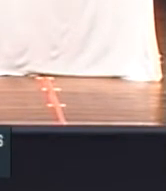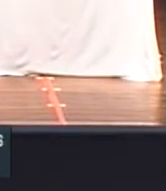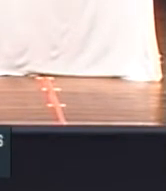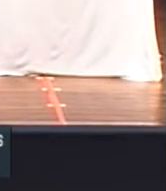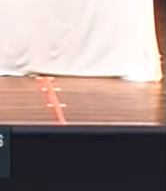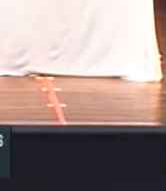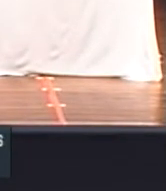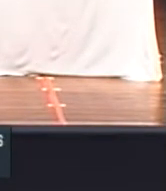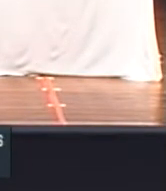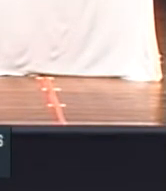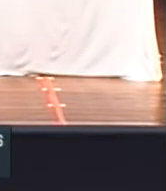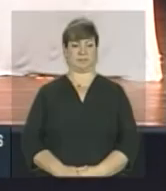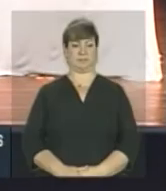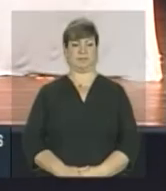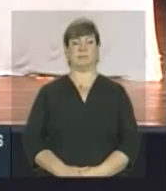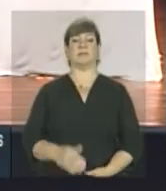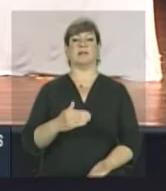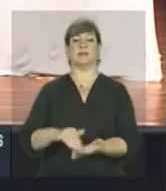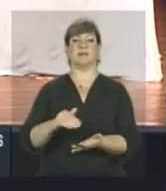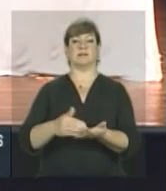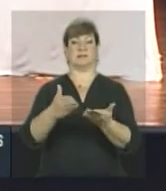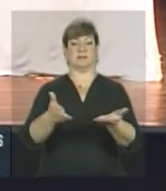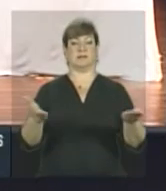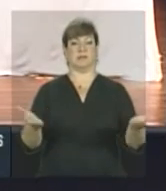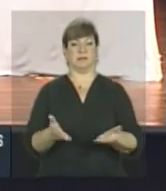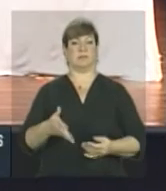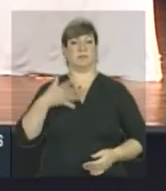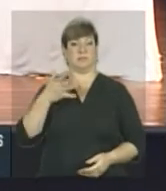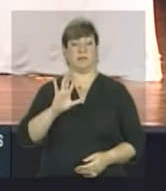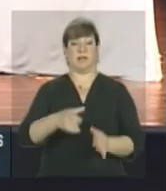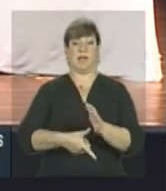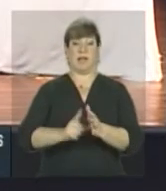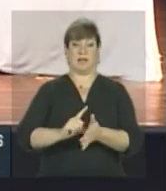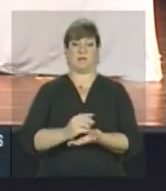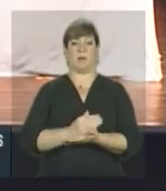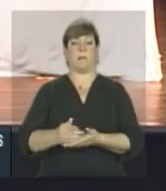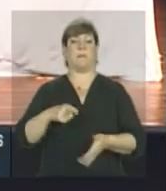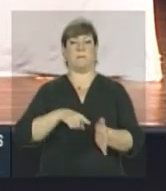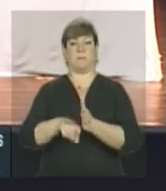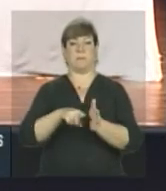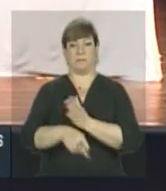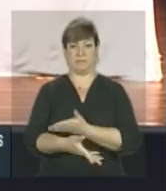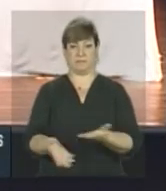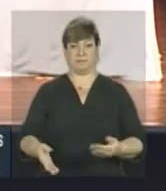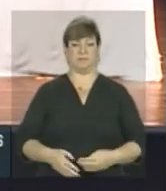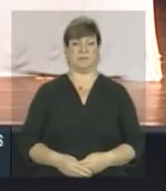Secretário Nacional de Alto Rendimento, após uma palavra, antes de abrirmos as perguntas para a imprensa.